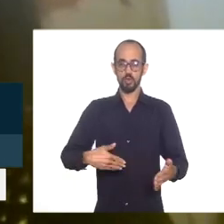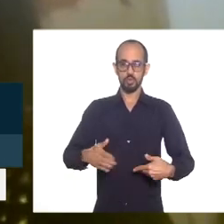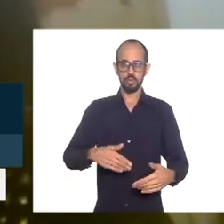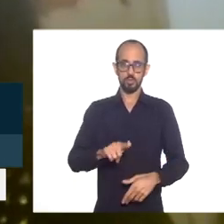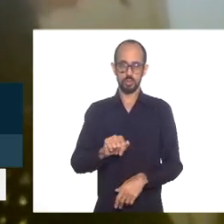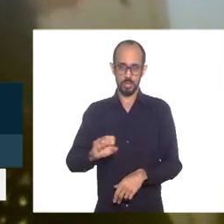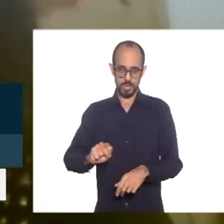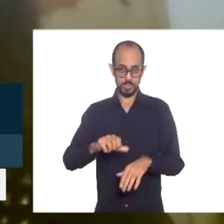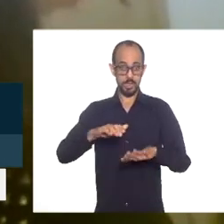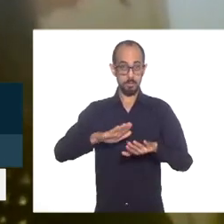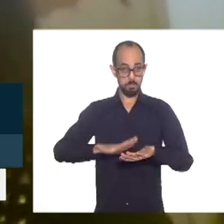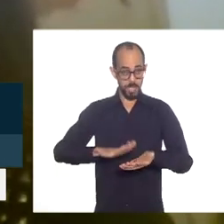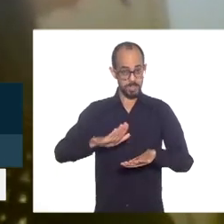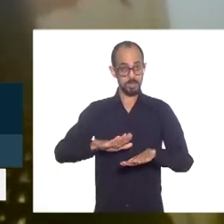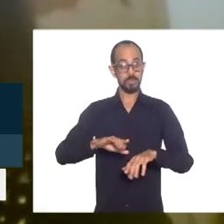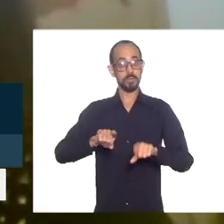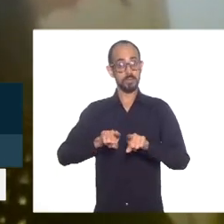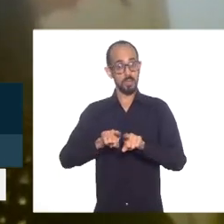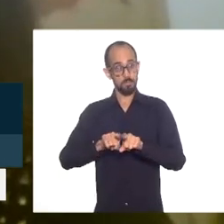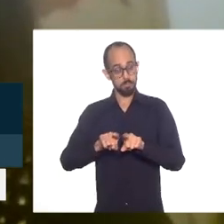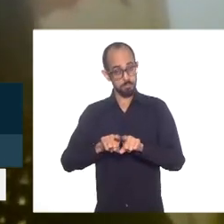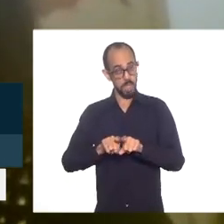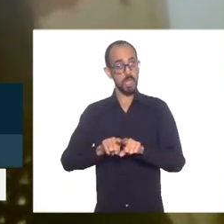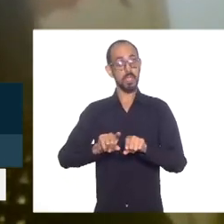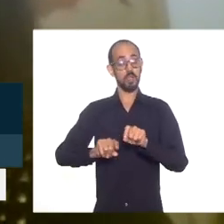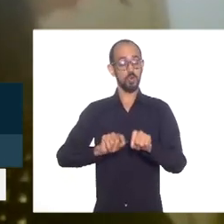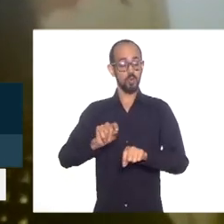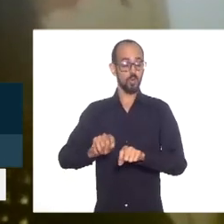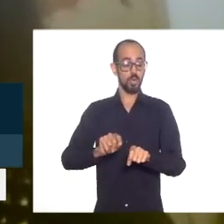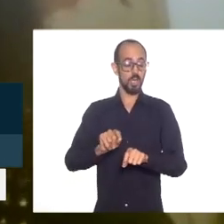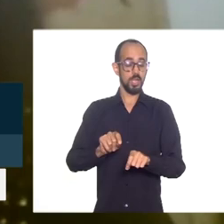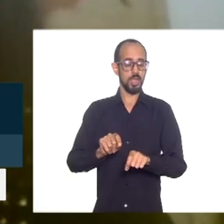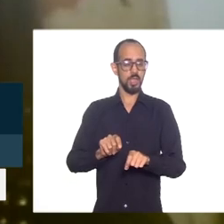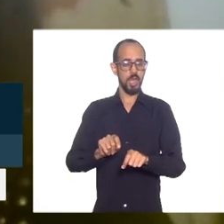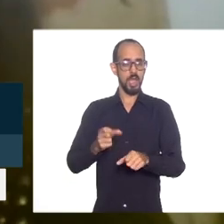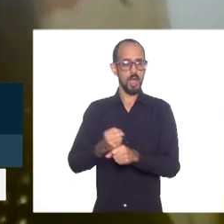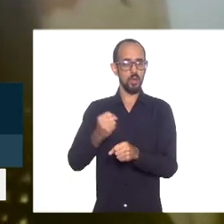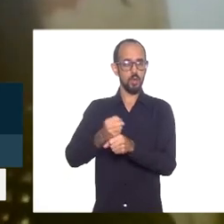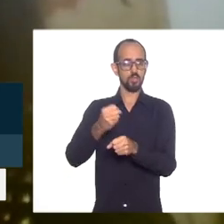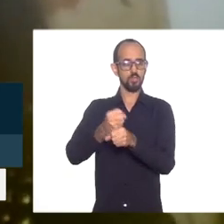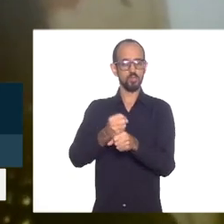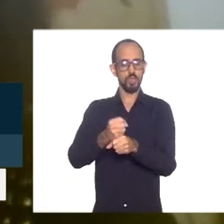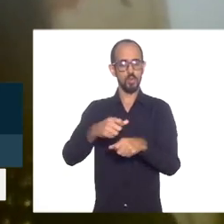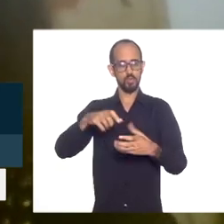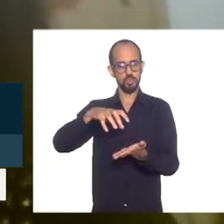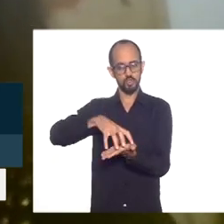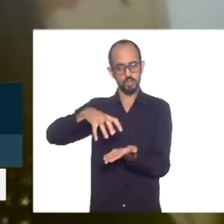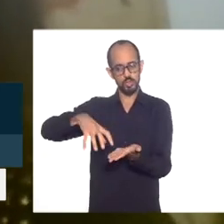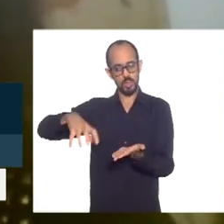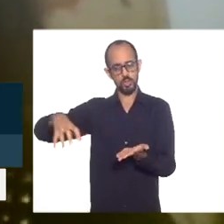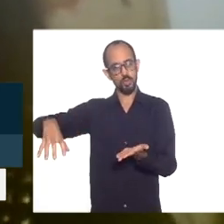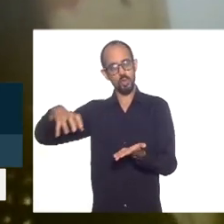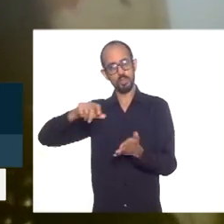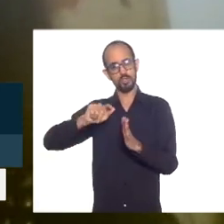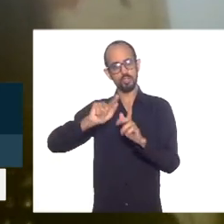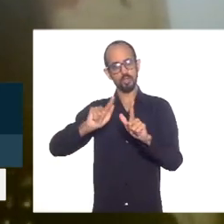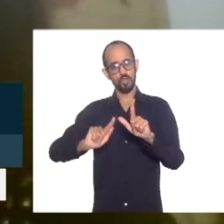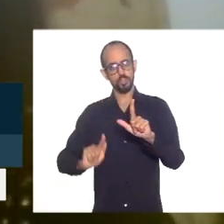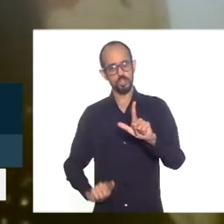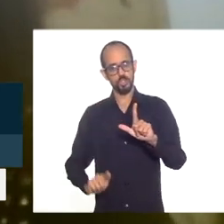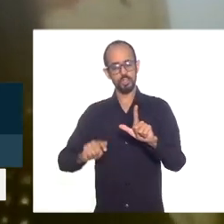que isso, de fomentar a construção de hubs logísticos e